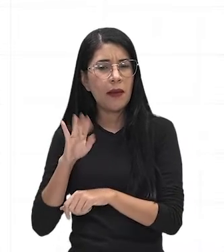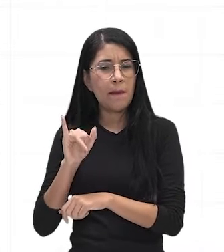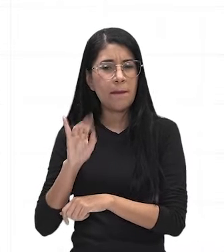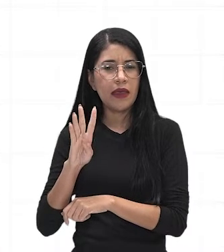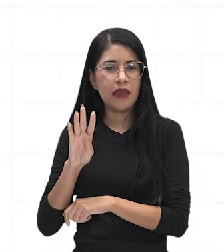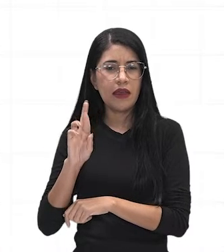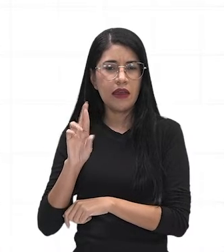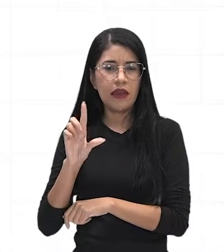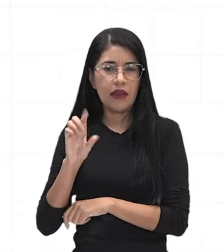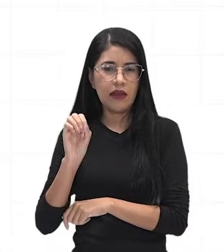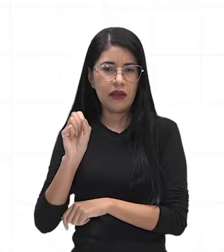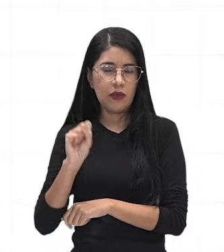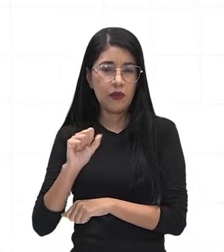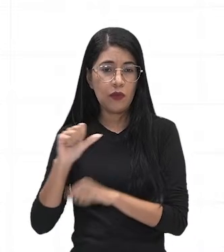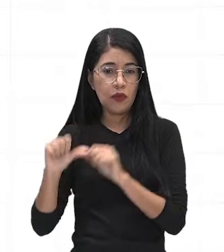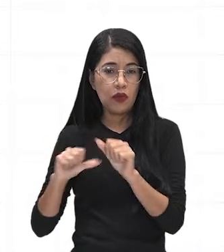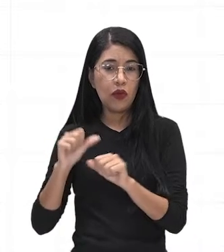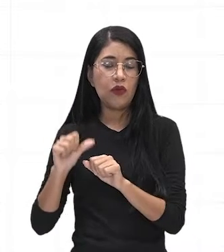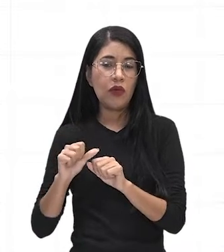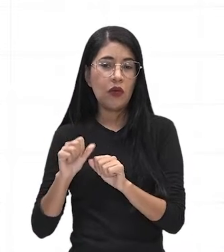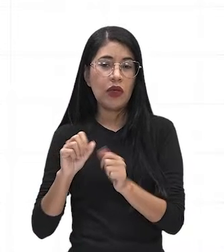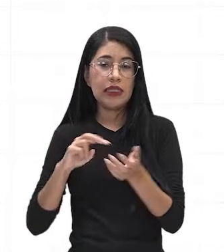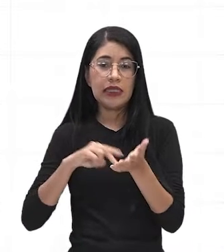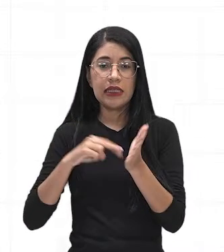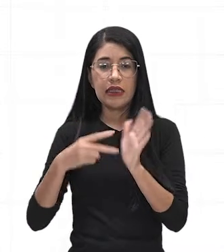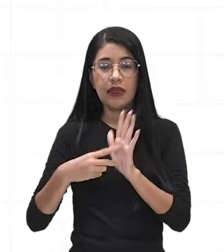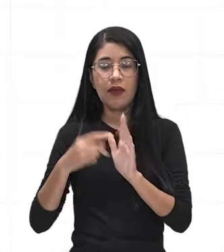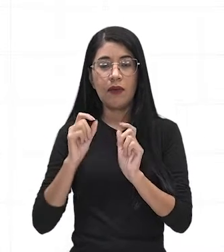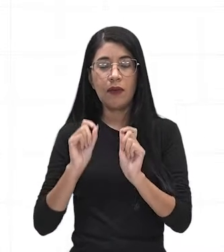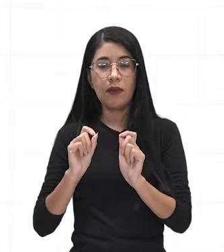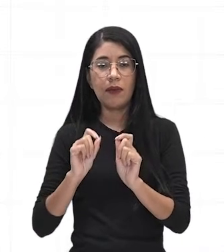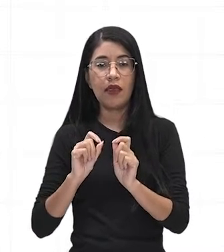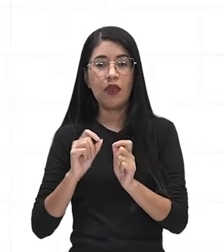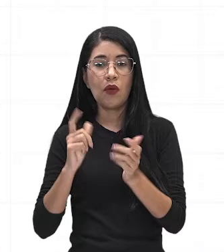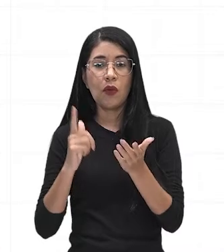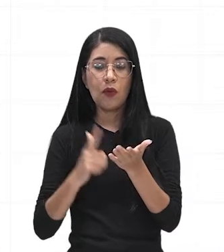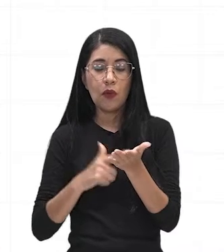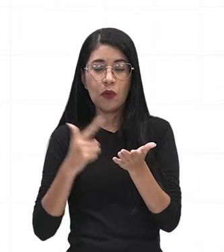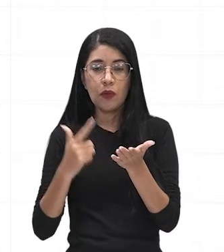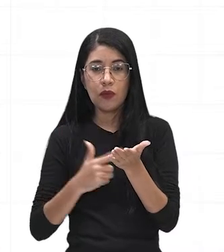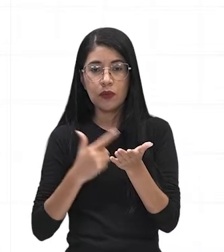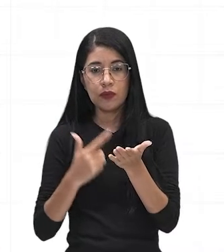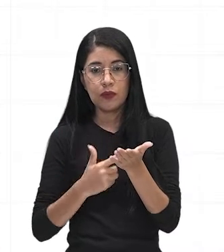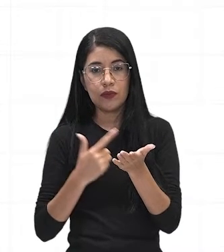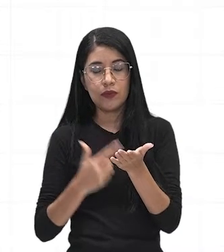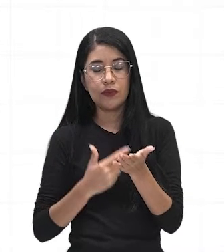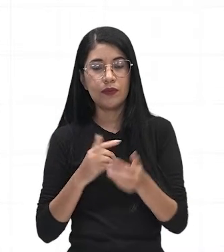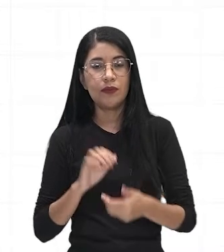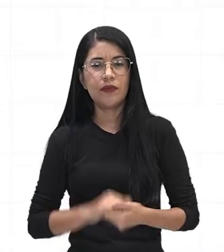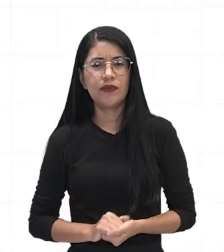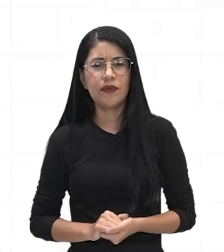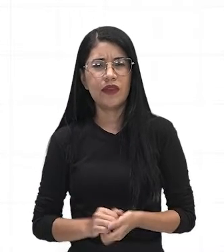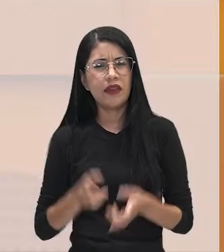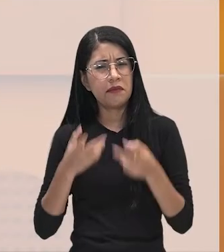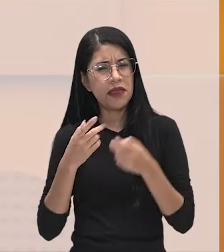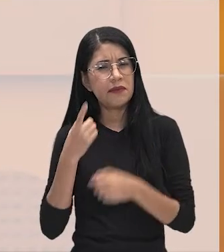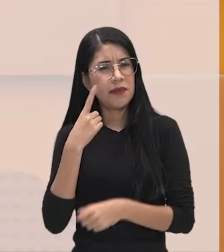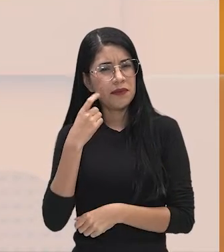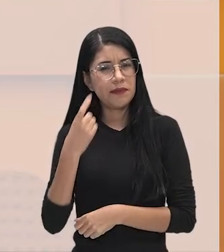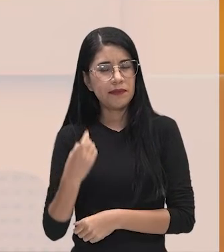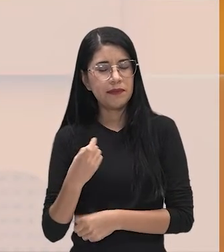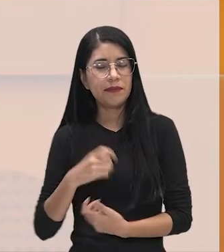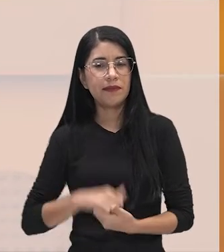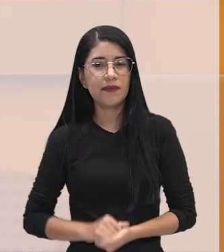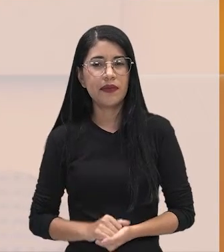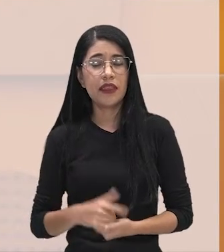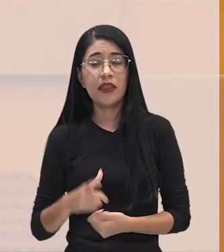os papiros, passou a significar, então, o quê? Livro. Olha só que interessante, né? Então, nós